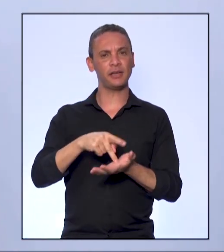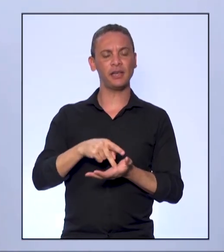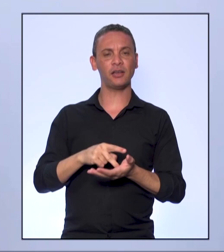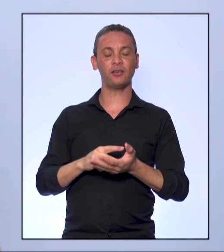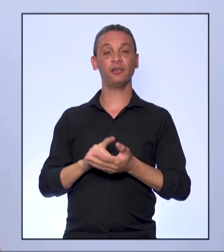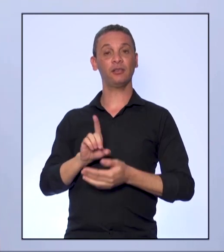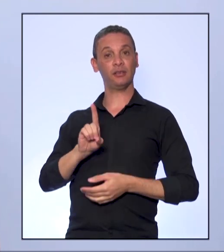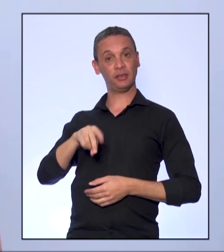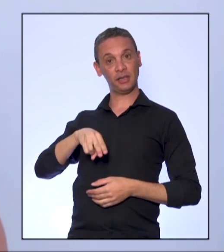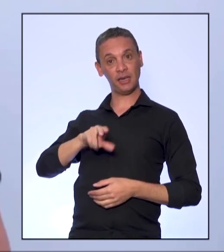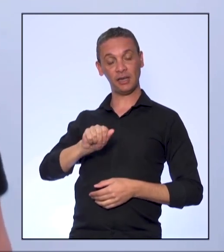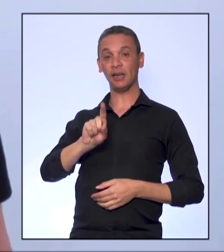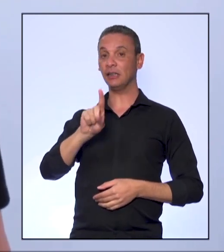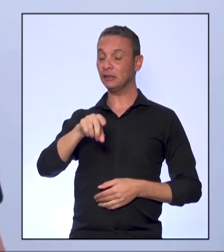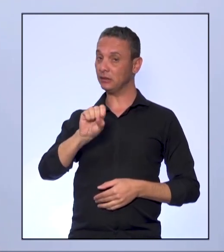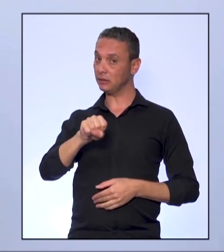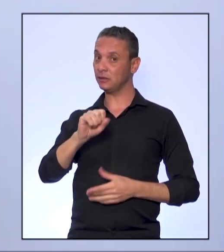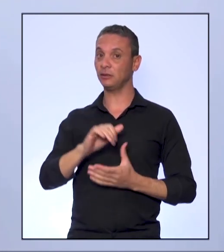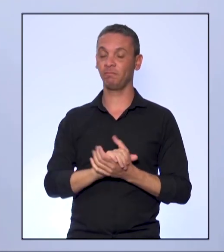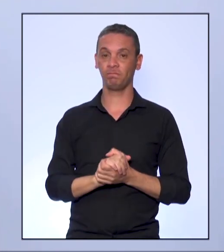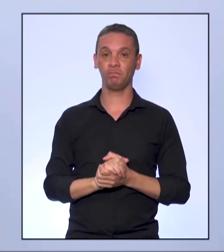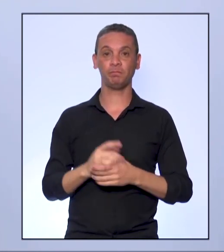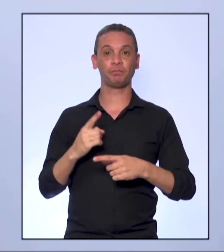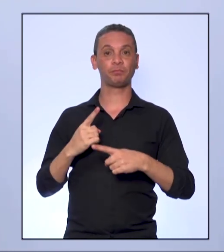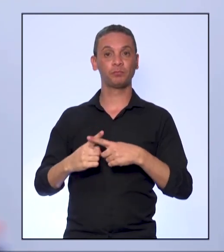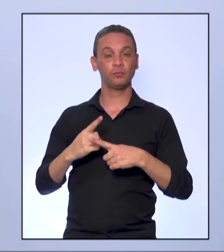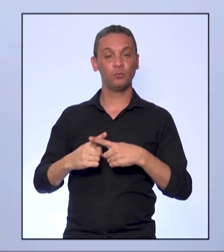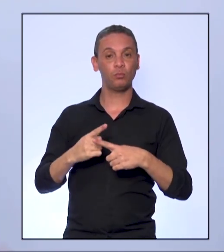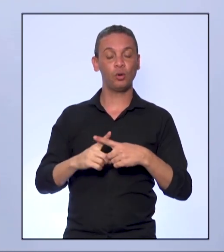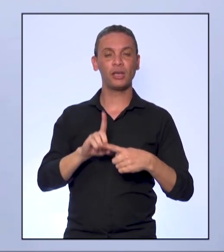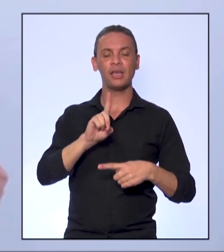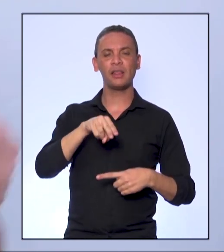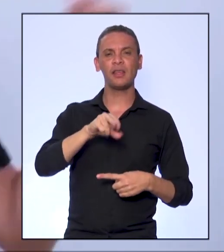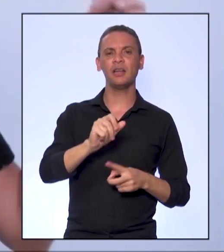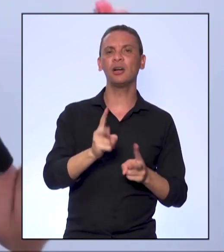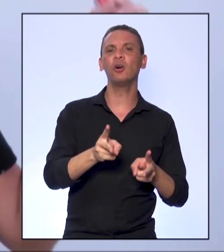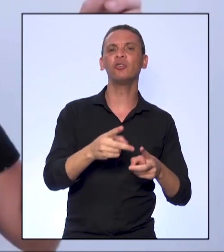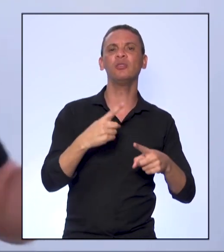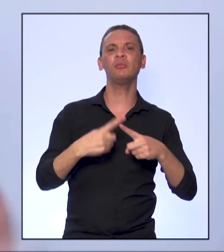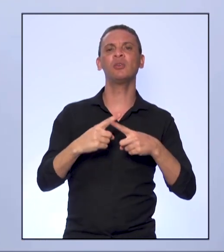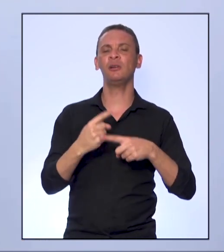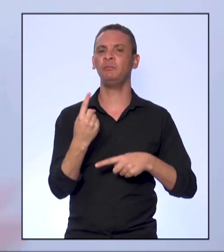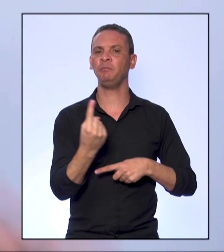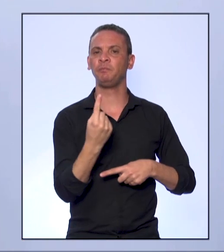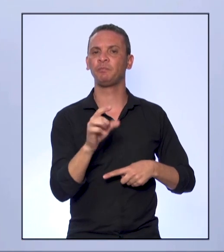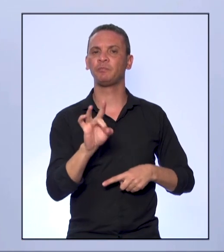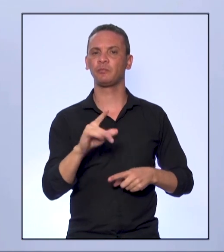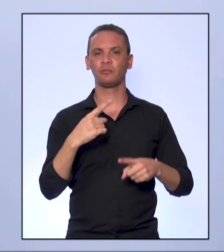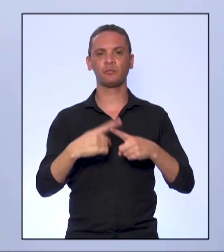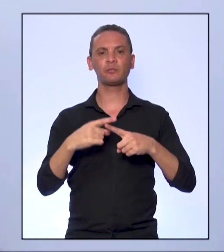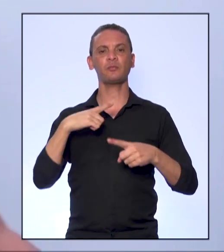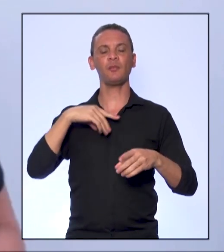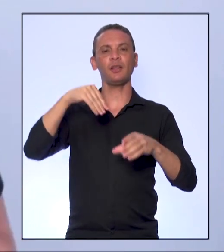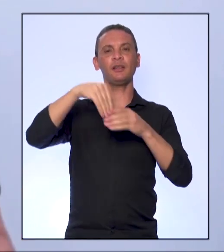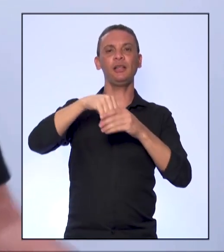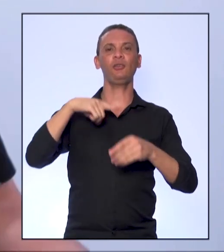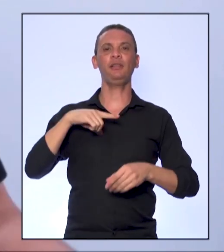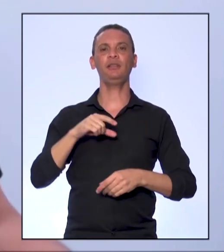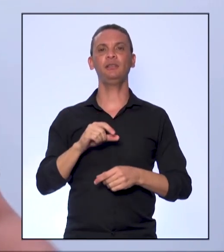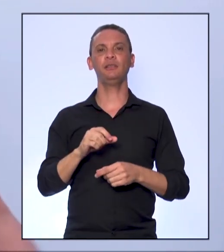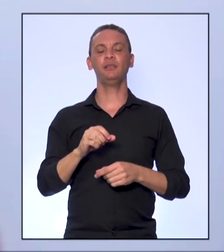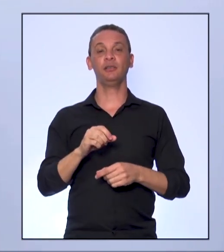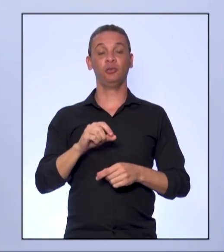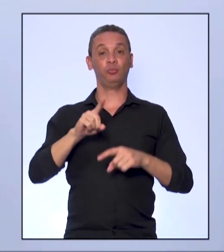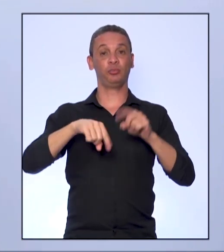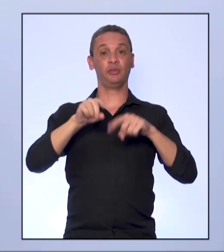é RNA. Não, galera, a gente diz que é DNA, continua sendo DNA, mesmo tendo só uma cadeia, porque tem timina. Tendo timina, é